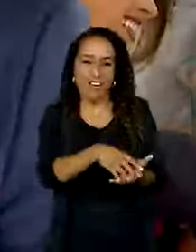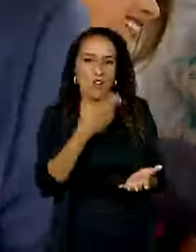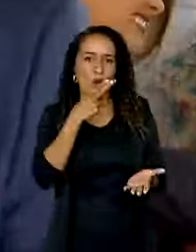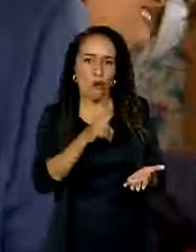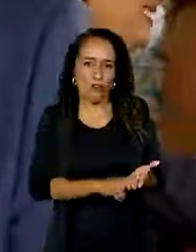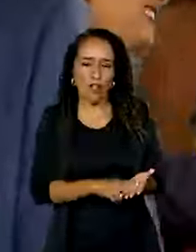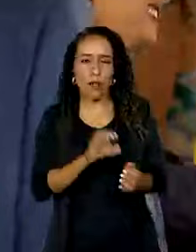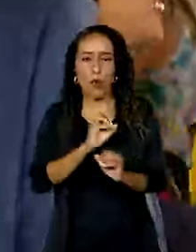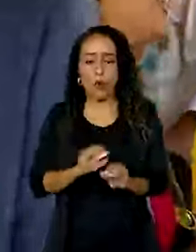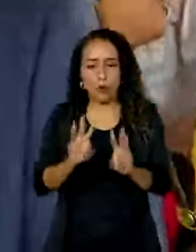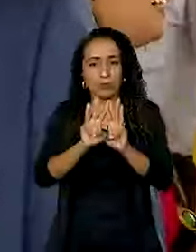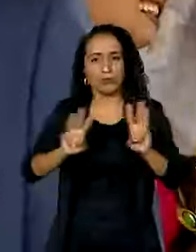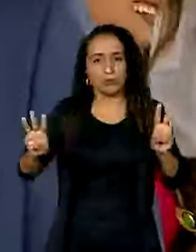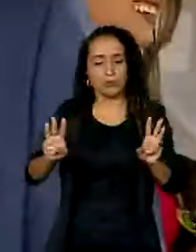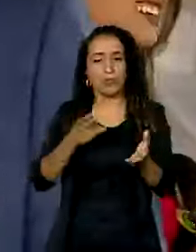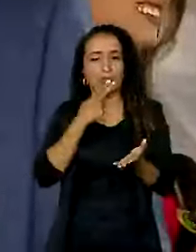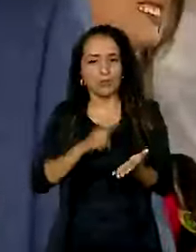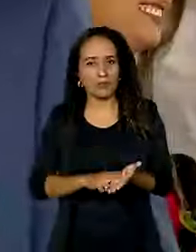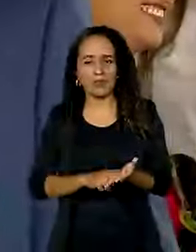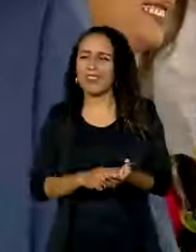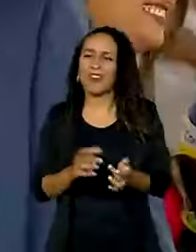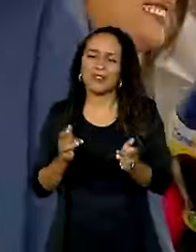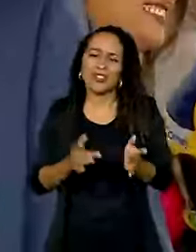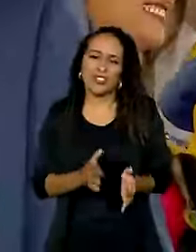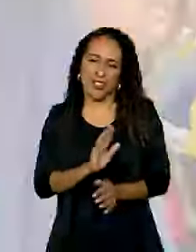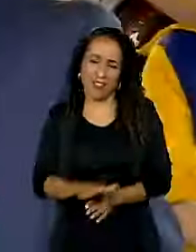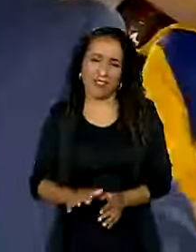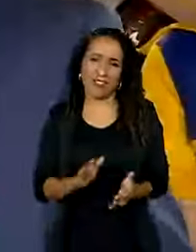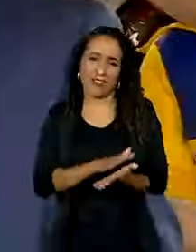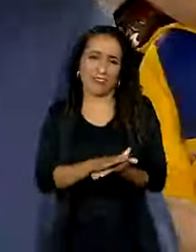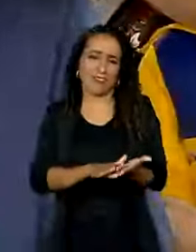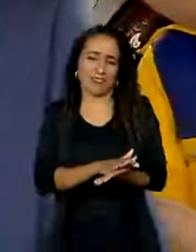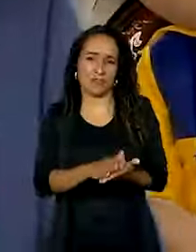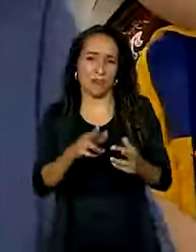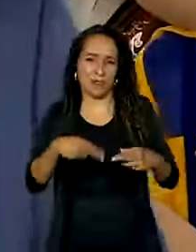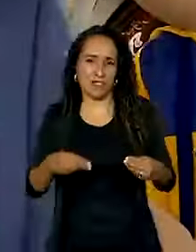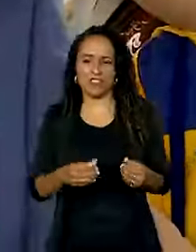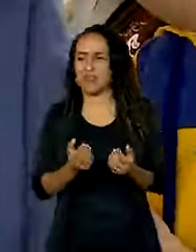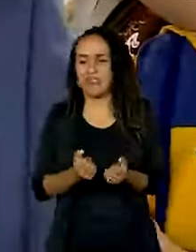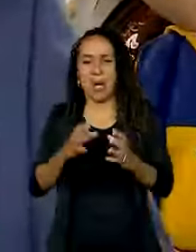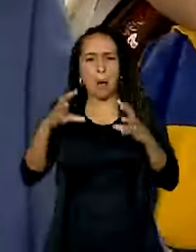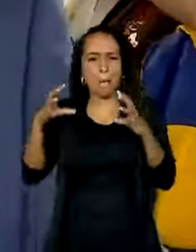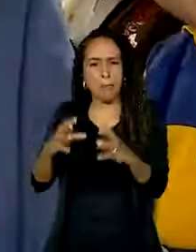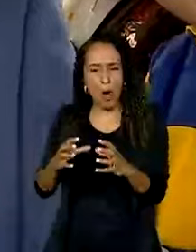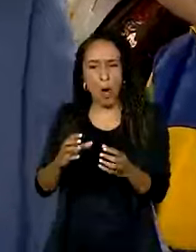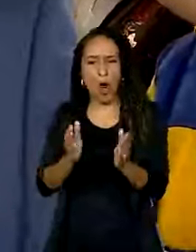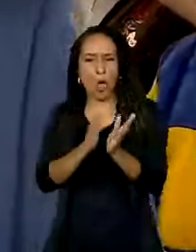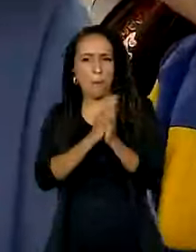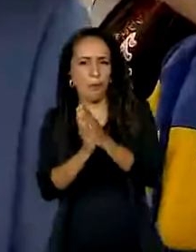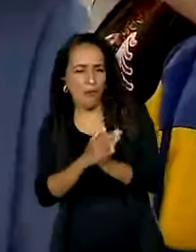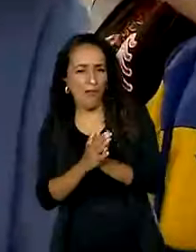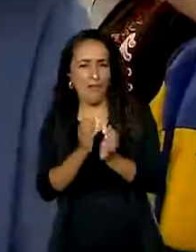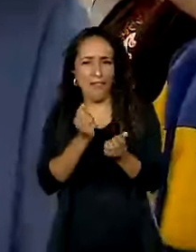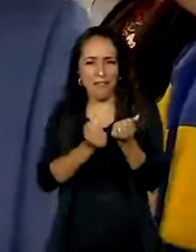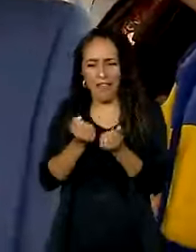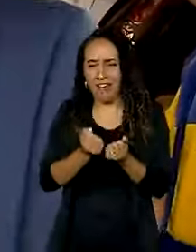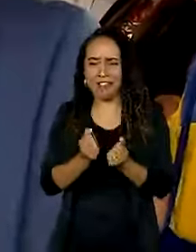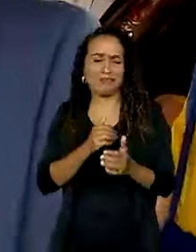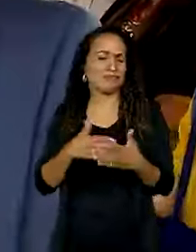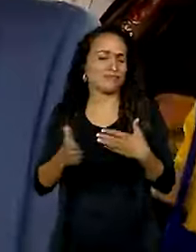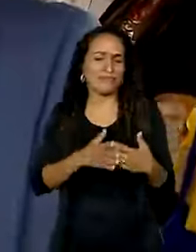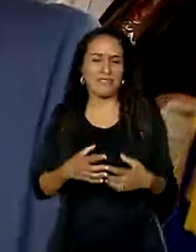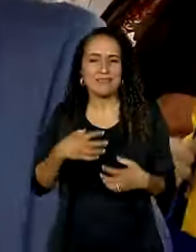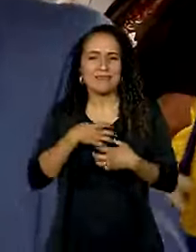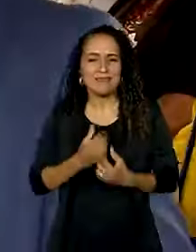no site dos Correios. Não vamos deixar nenhuma criança sem presente esse ano. É levar uma bola, levar uma boneca, levar um carrinho, fazer uma criança sorrir